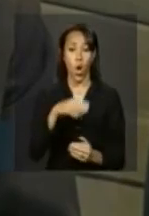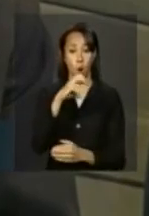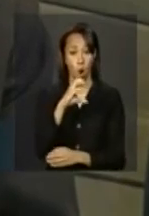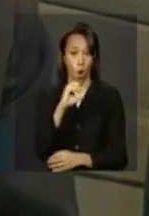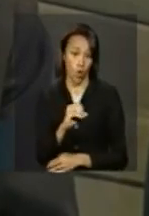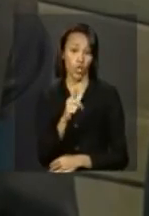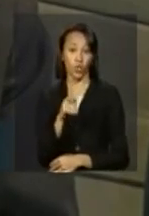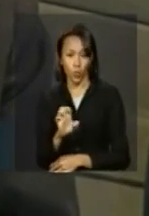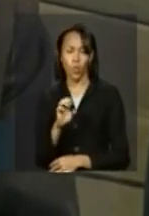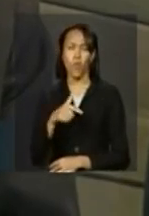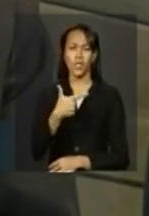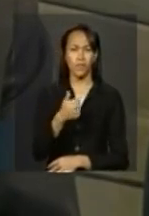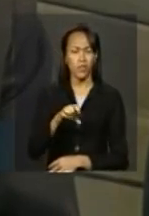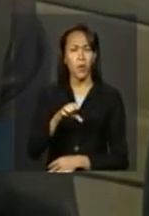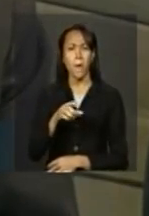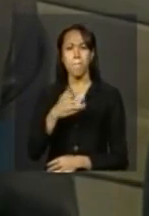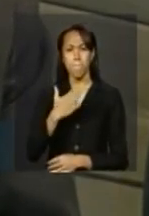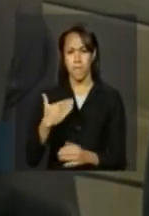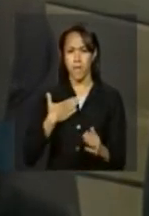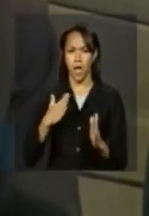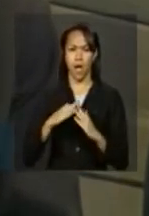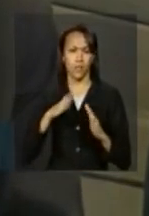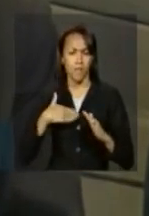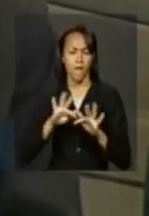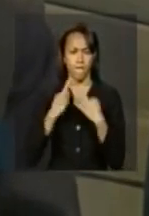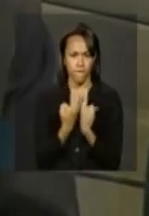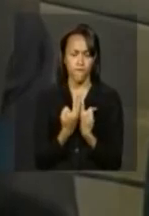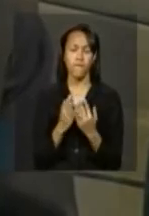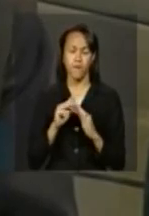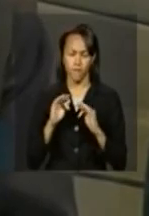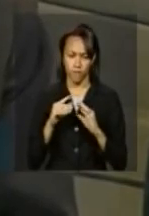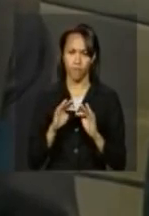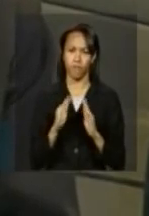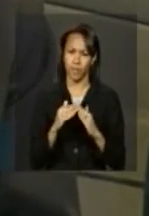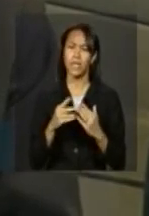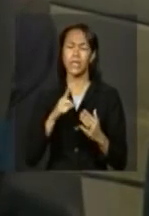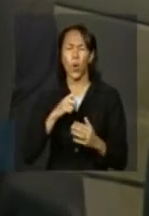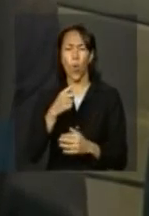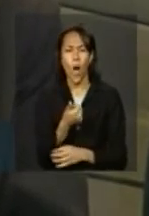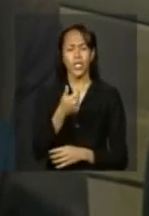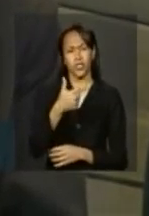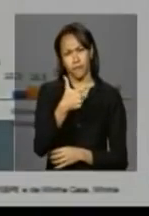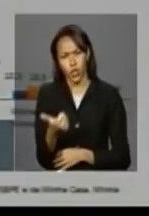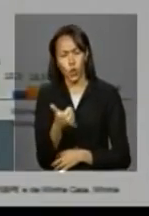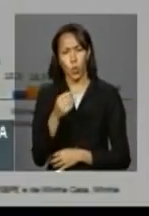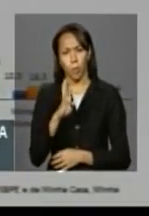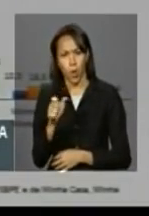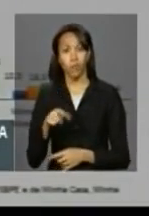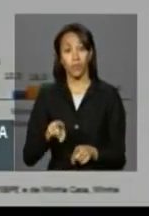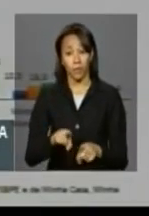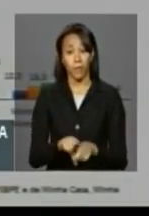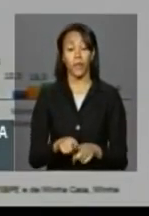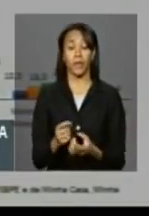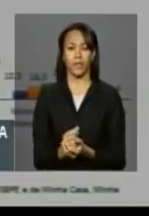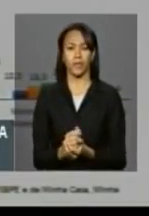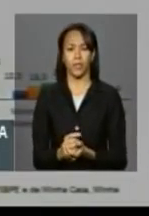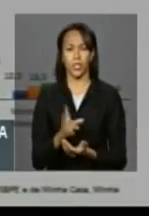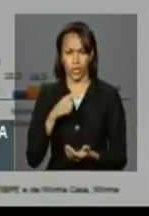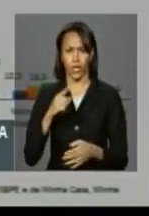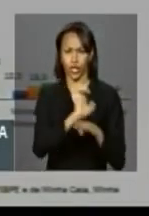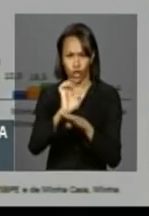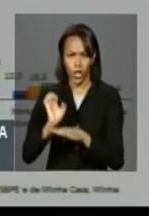29 bilhões, Minha Casa Minha Vida, que também é OGU, quase 21 bilhões, e 1,4 em contrapartida de estados